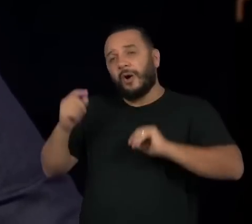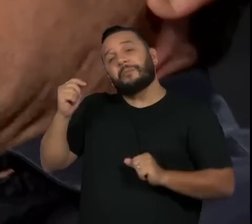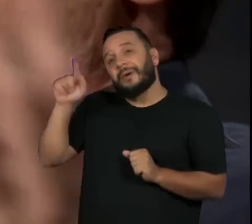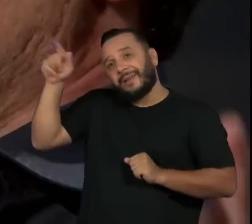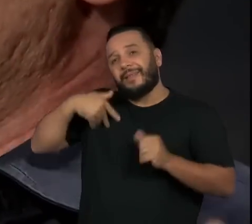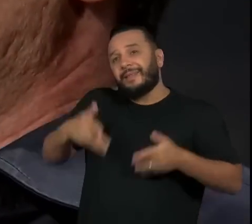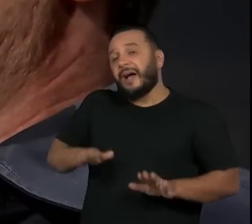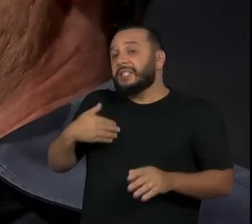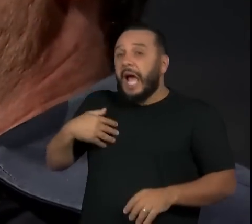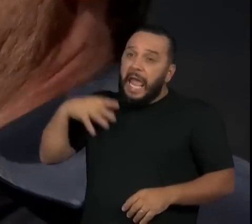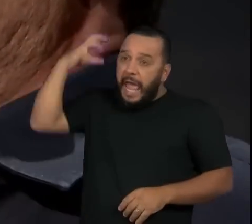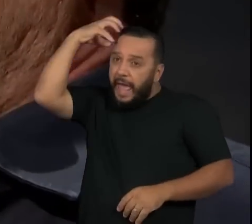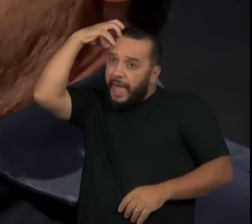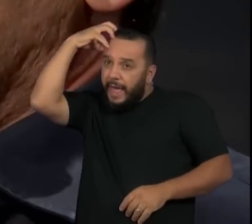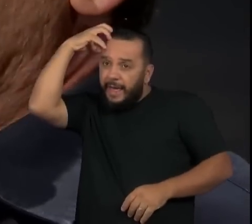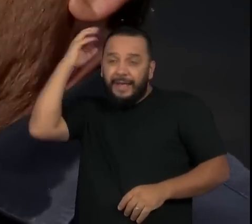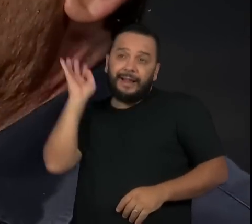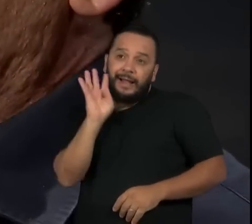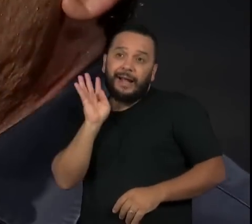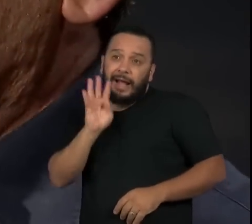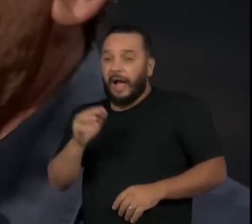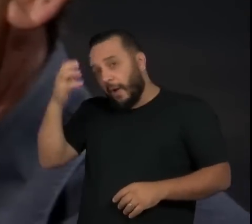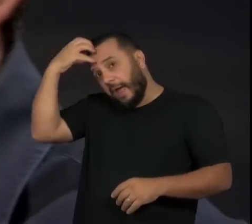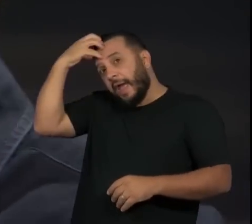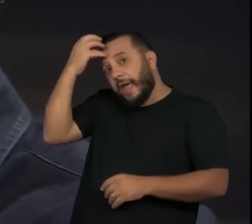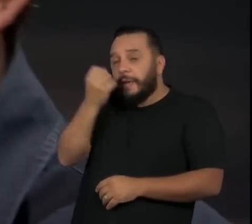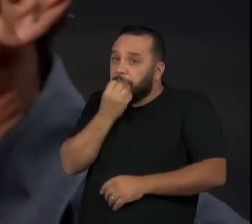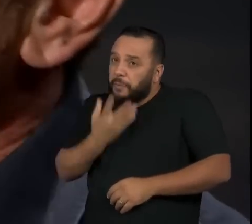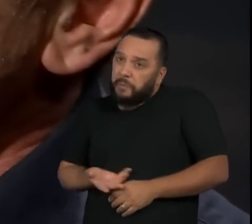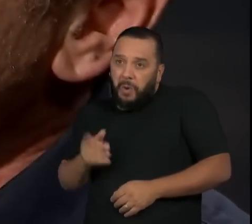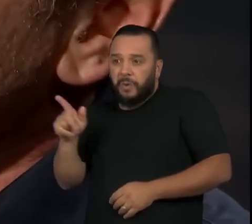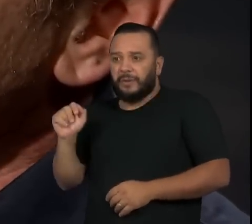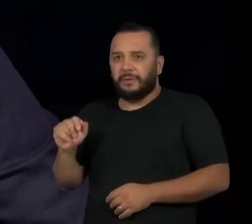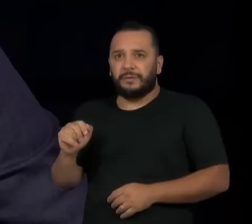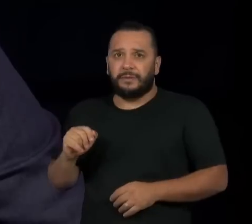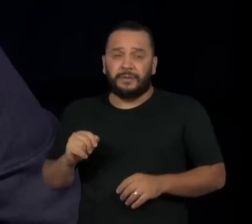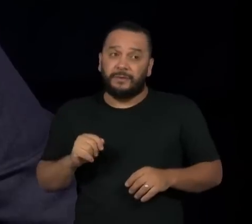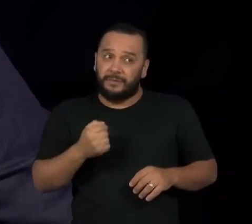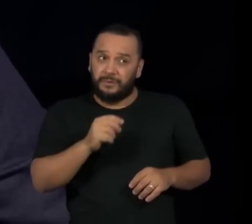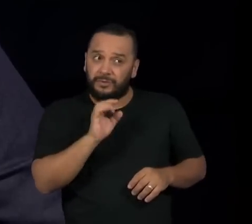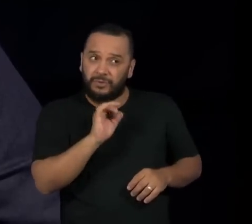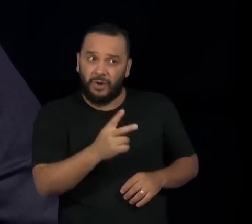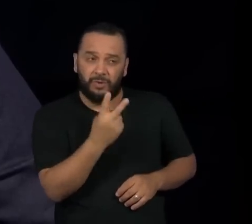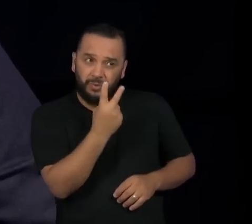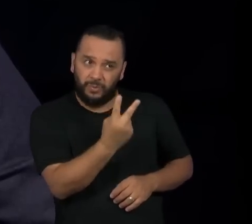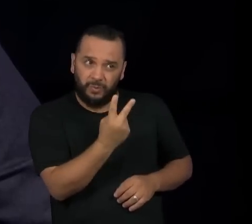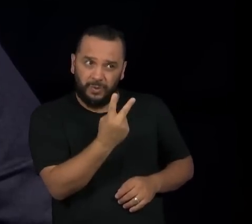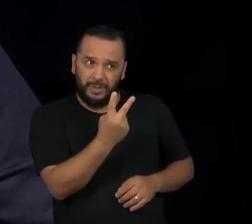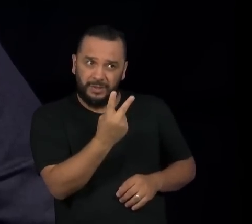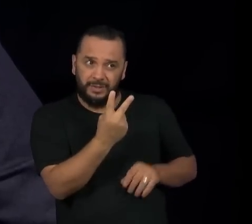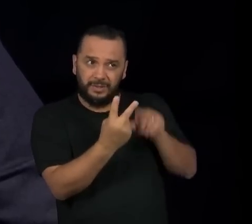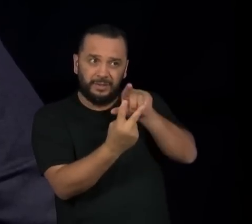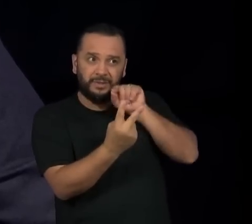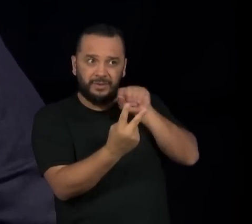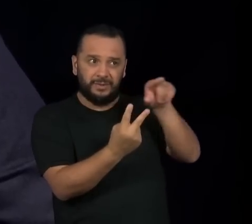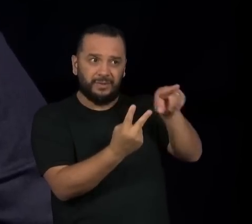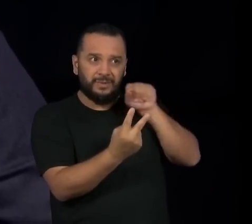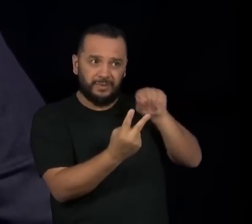rainha é bacana e vale a pena, né? Será que só existem essas duas opções? Porque quando eu